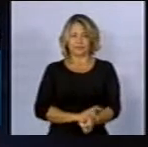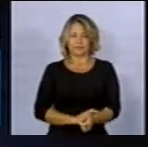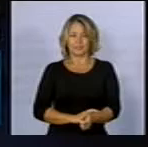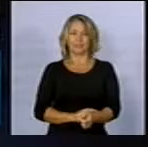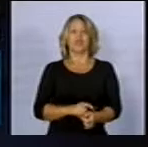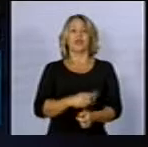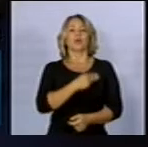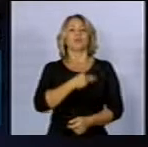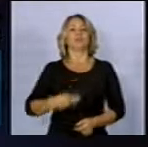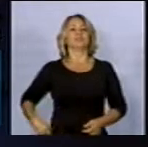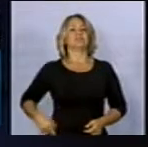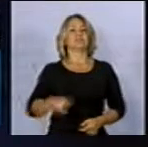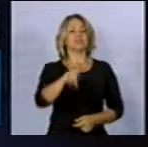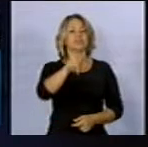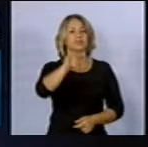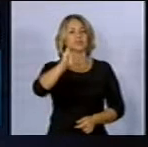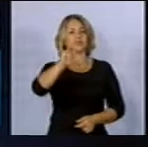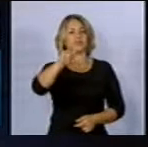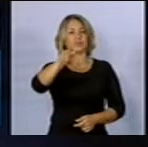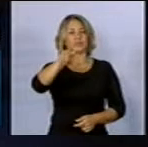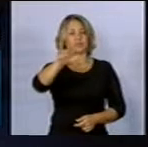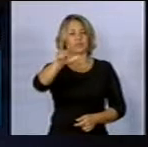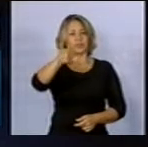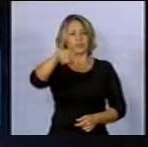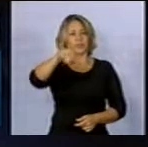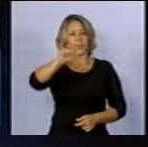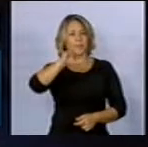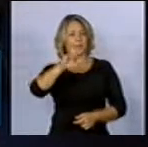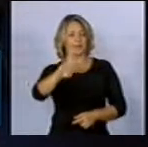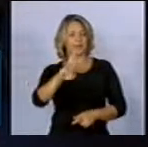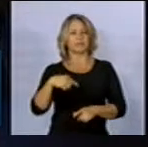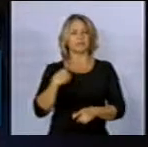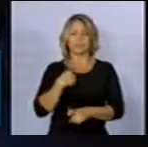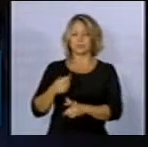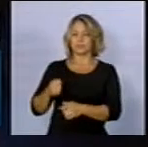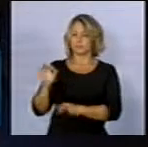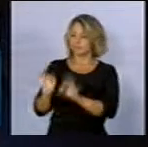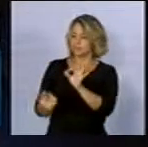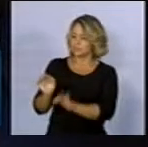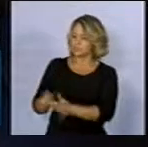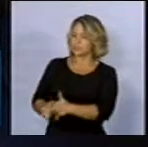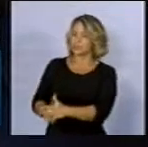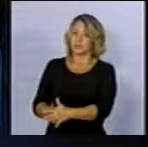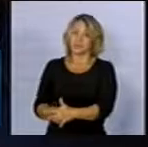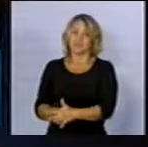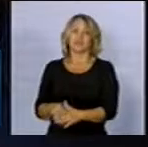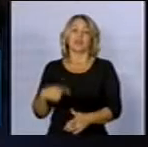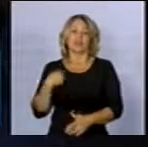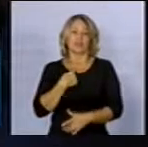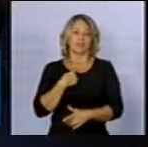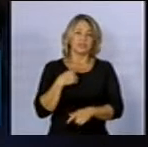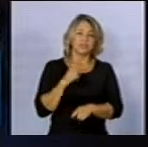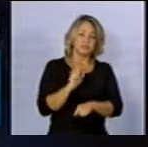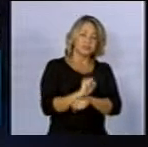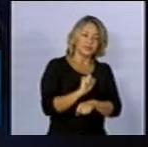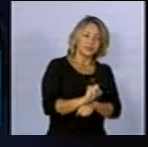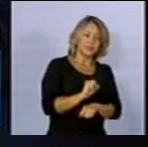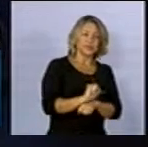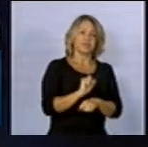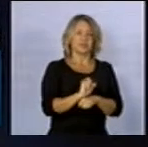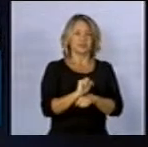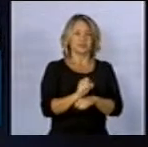Mendes está sobre aguardamos esse julgamento então nós estamos em busca